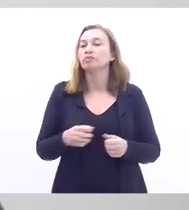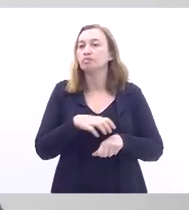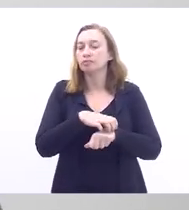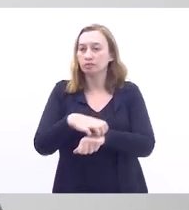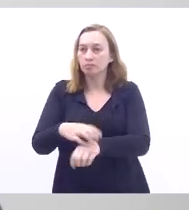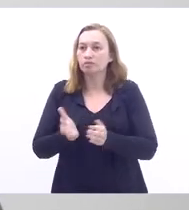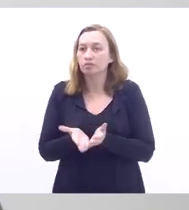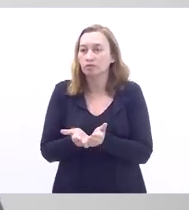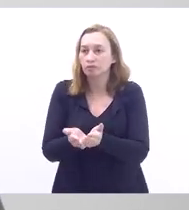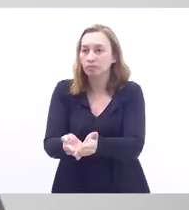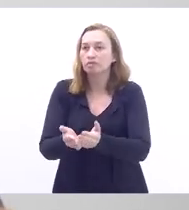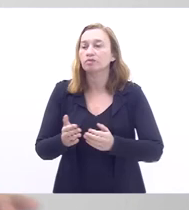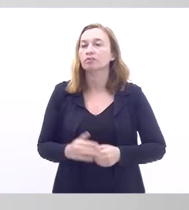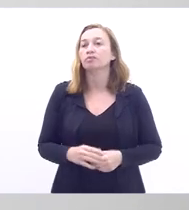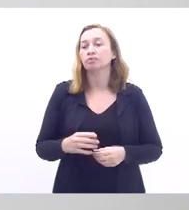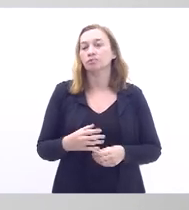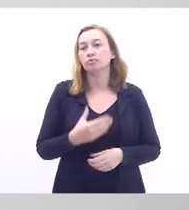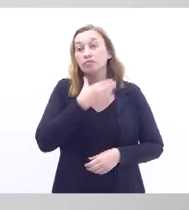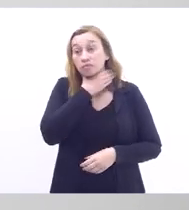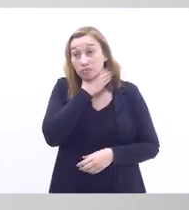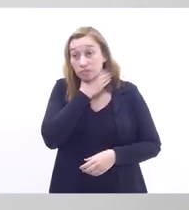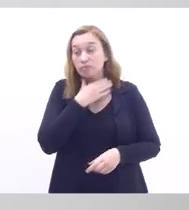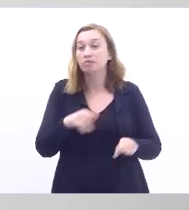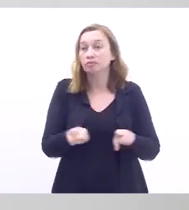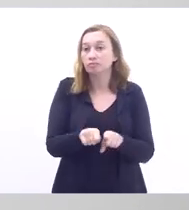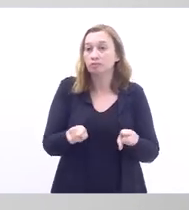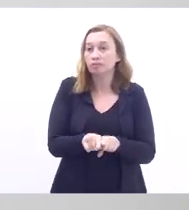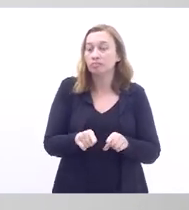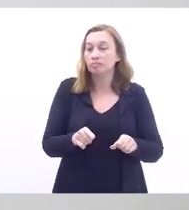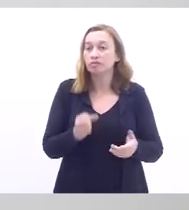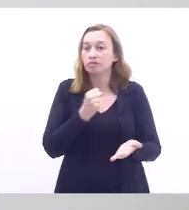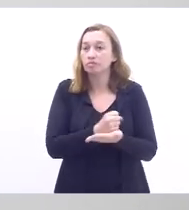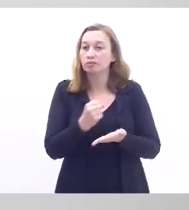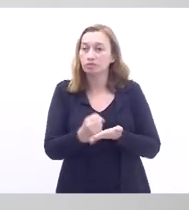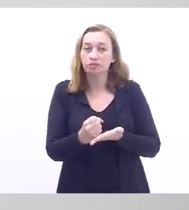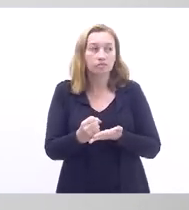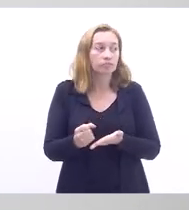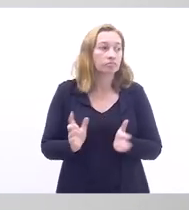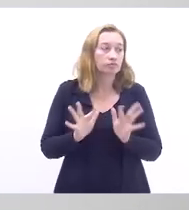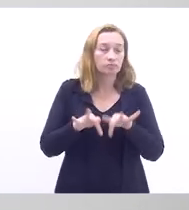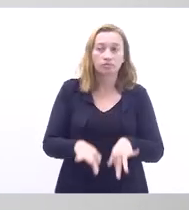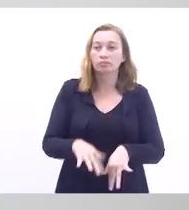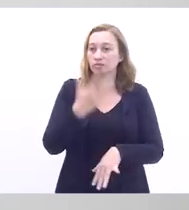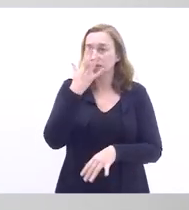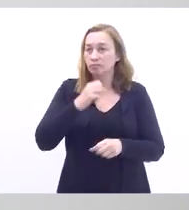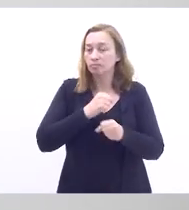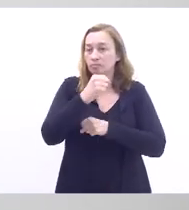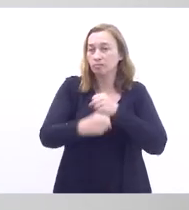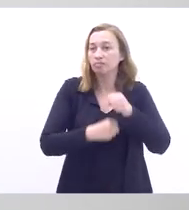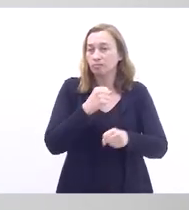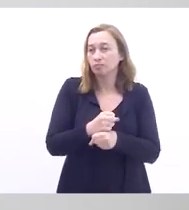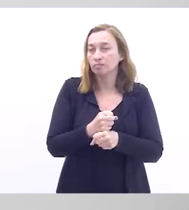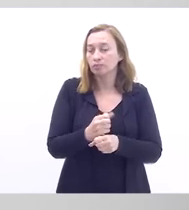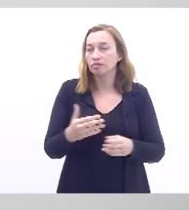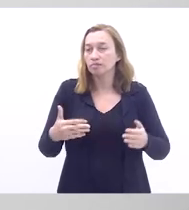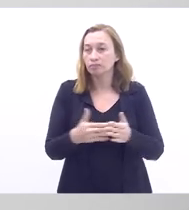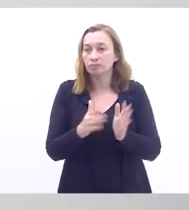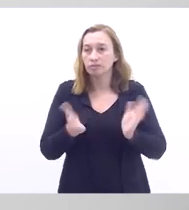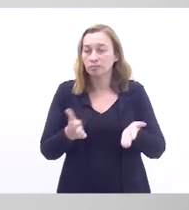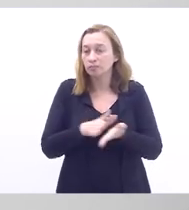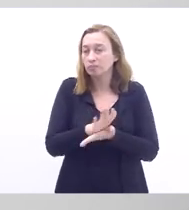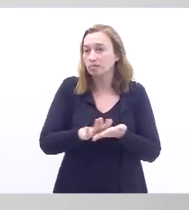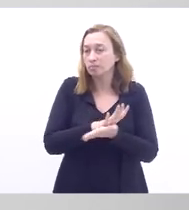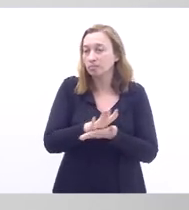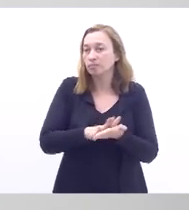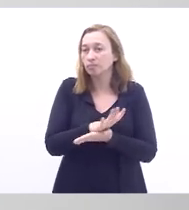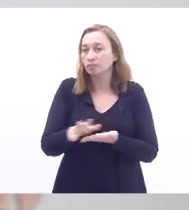no sistema de barras também que o seu contrato termina em fevereiro do ano que vem e até agora não tem nenhuma modelagem